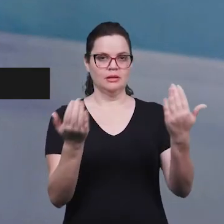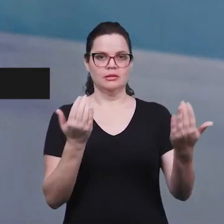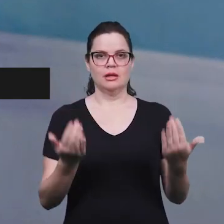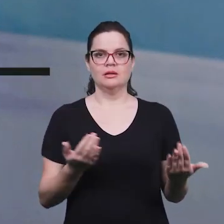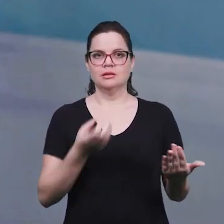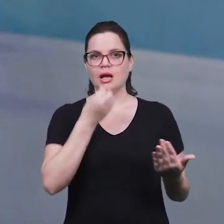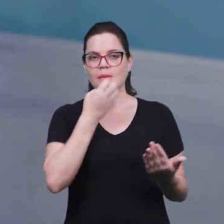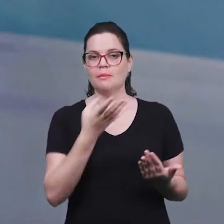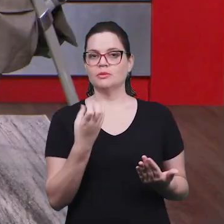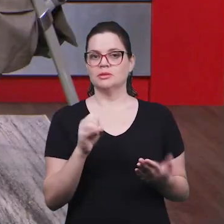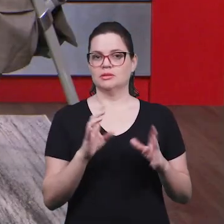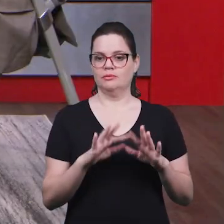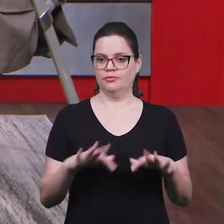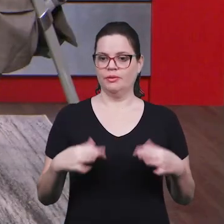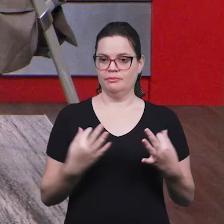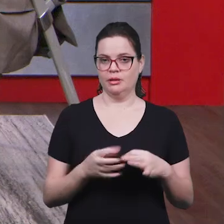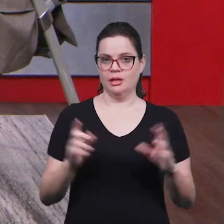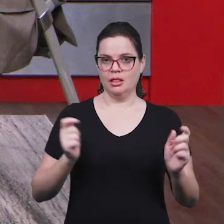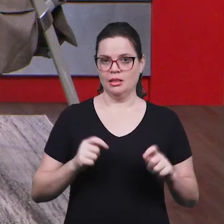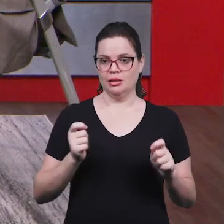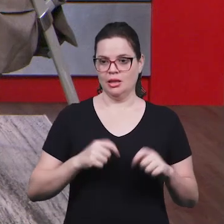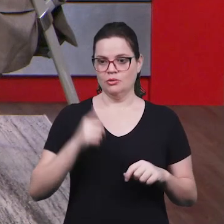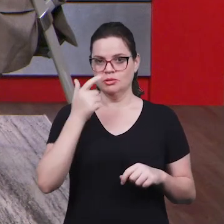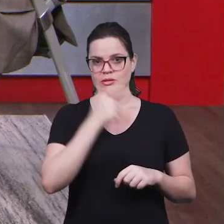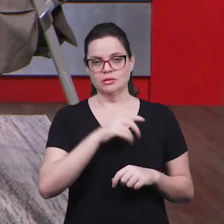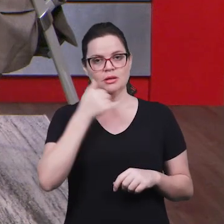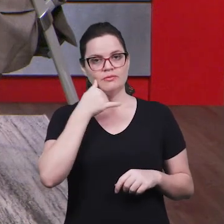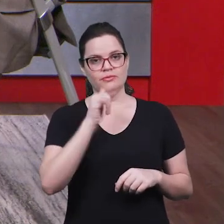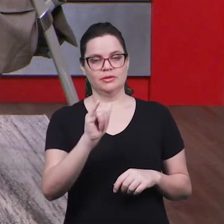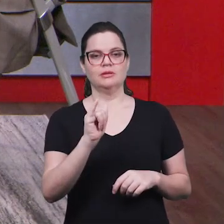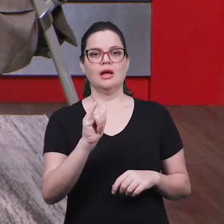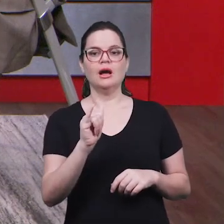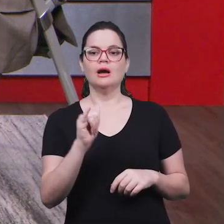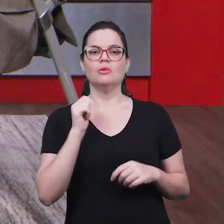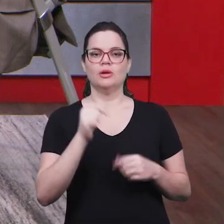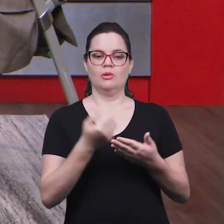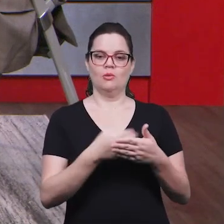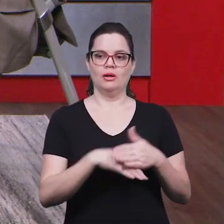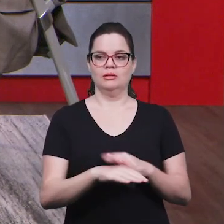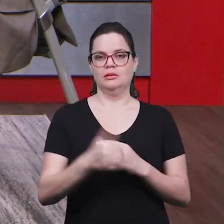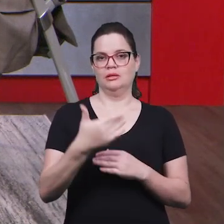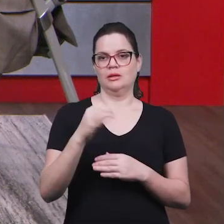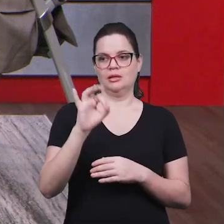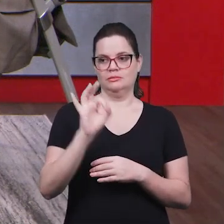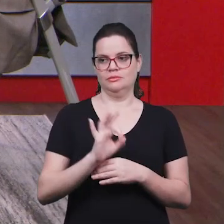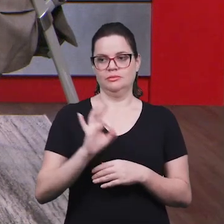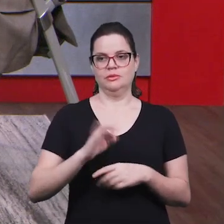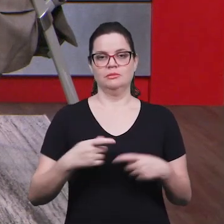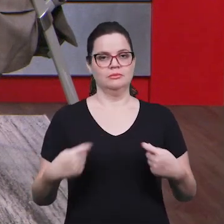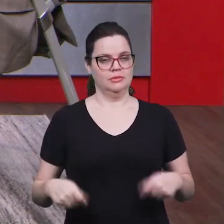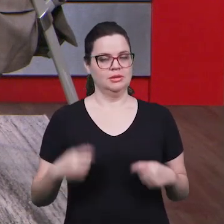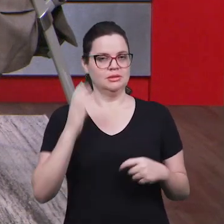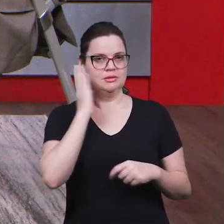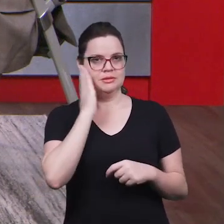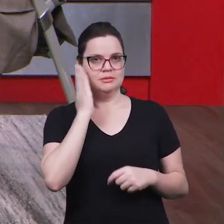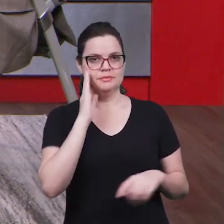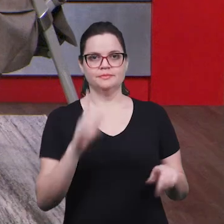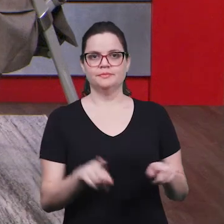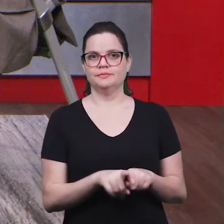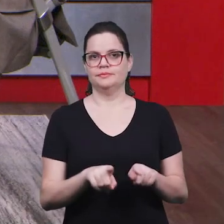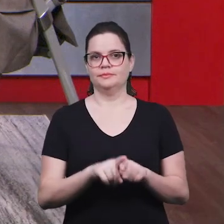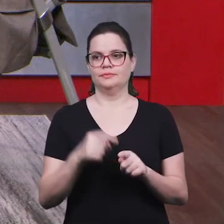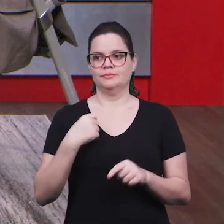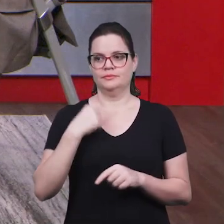verificar se a família está conseguindo poupar 10% por mês. Pastor, é interessante, eu trouxe